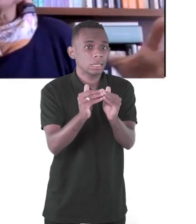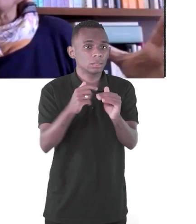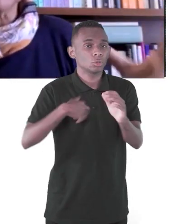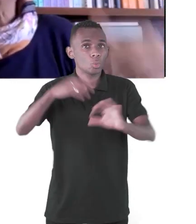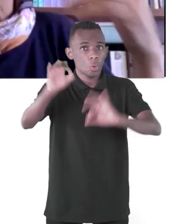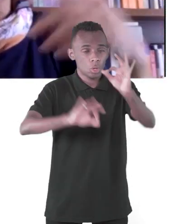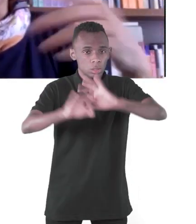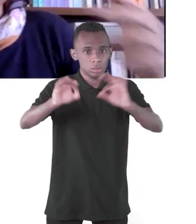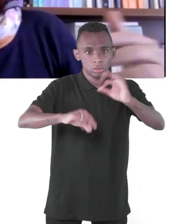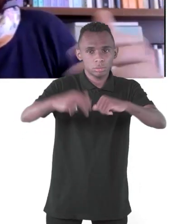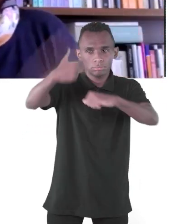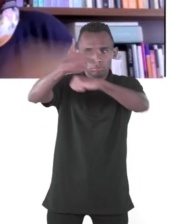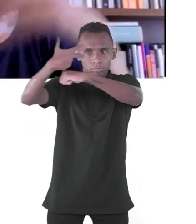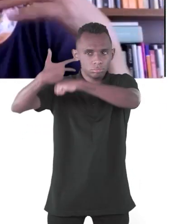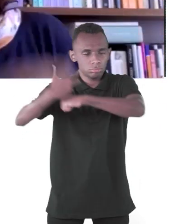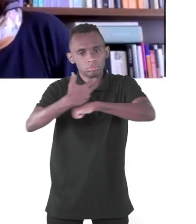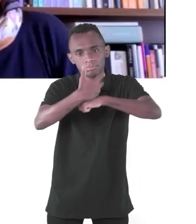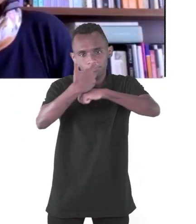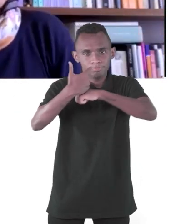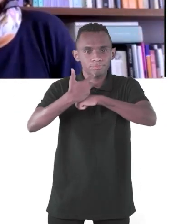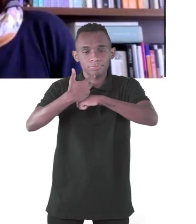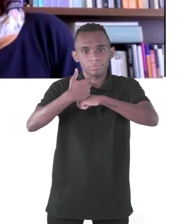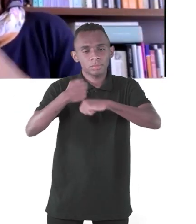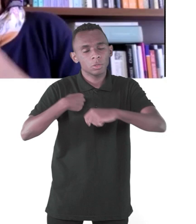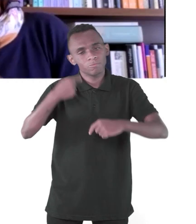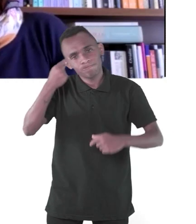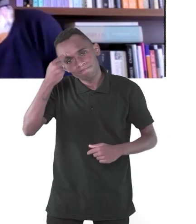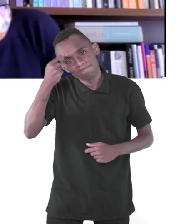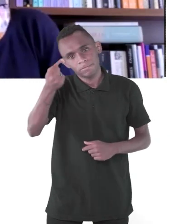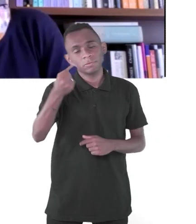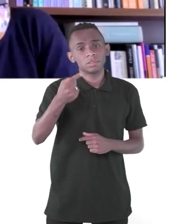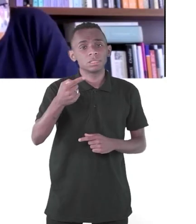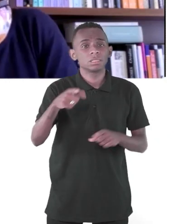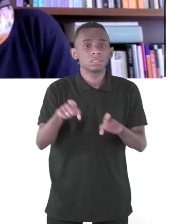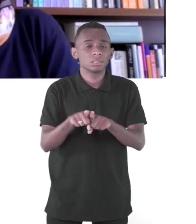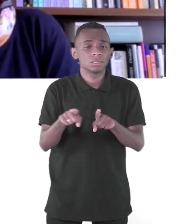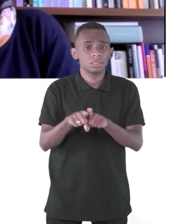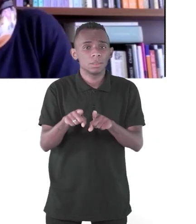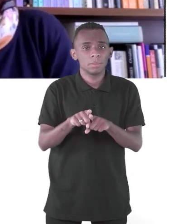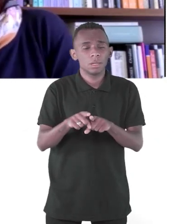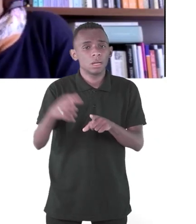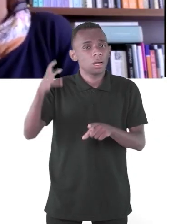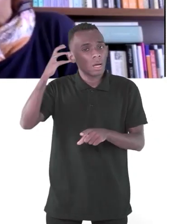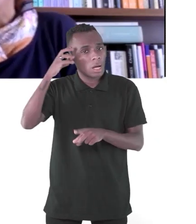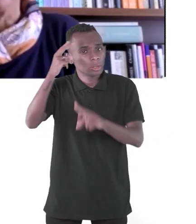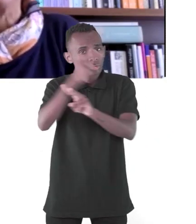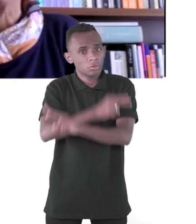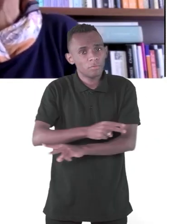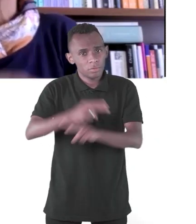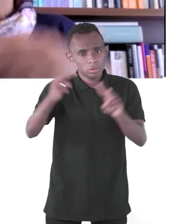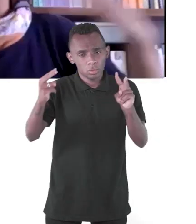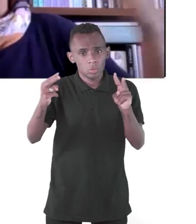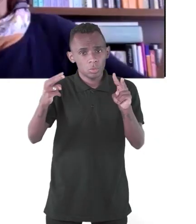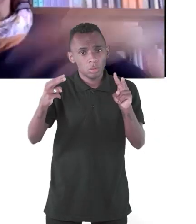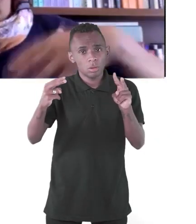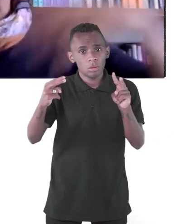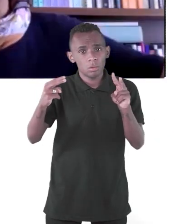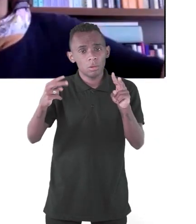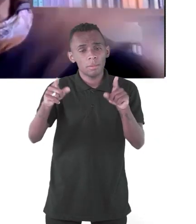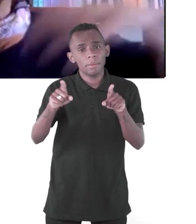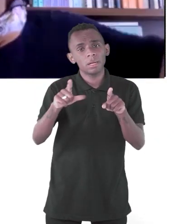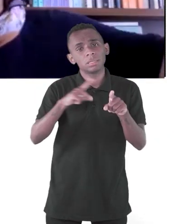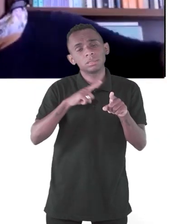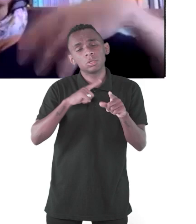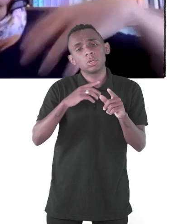um estúdio na minha casa e gravava lá, ainda era diário. Aí eu inventei a minha própria rádio web, que era Rádio Vozes, para poder